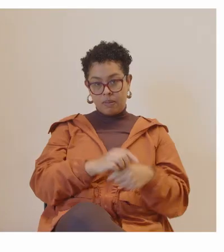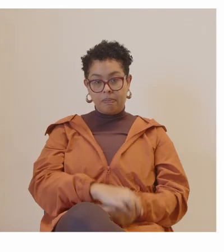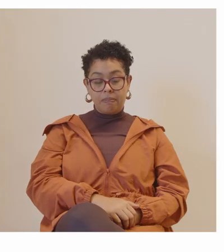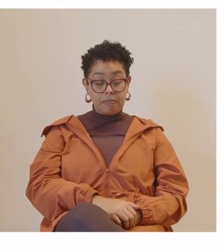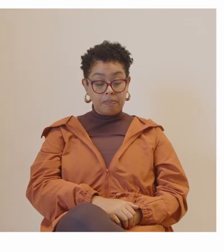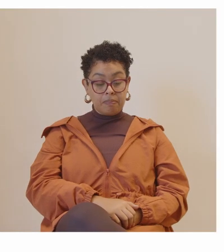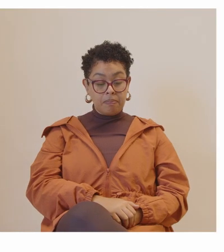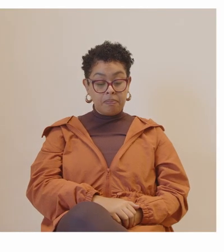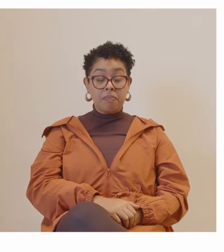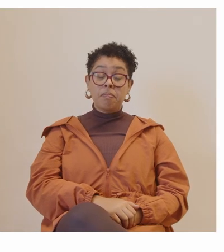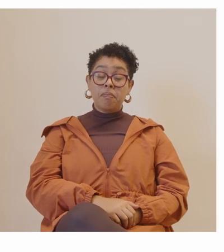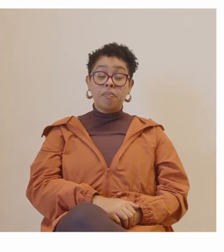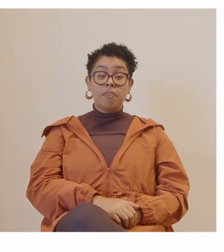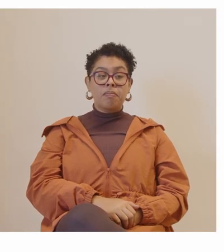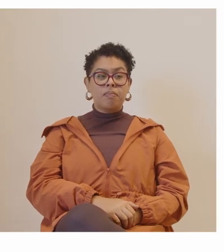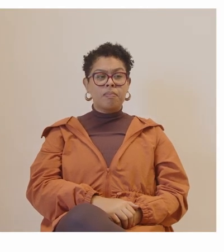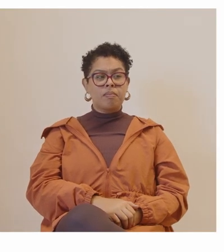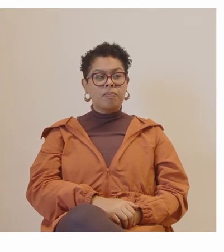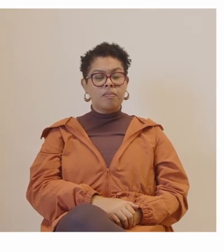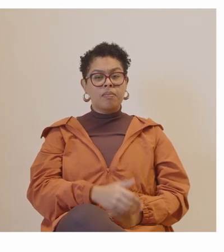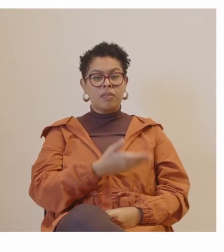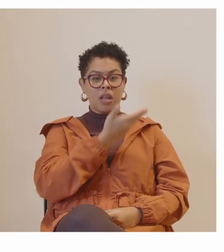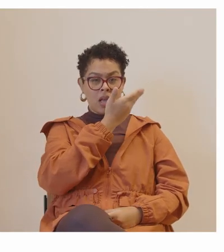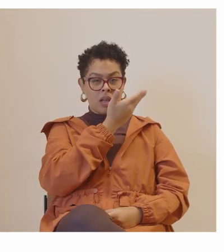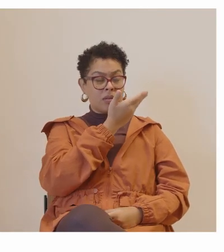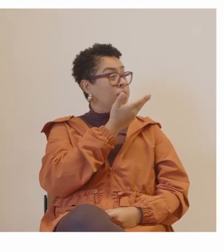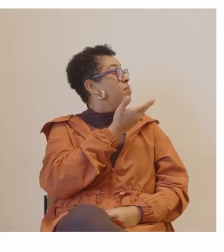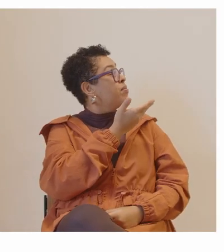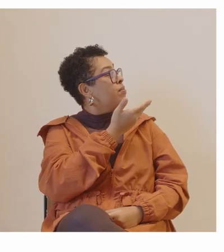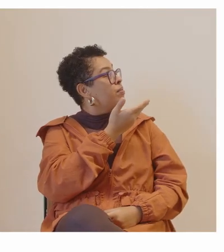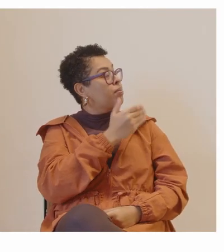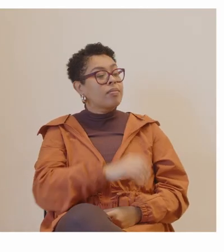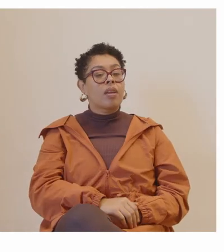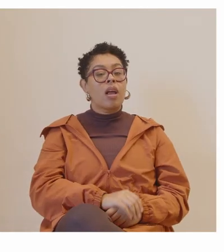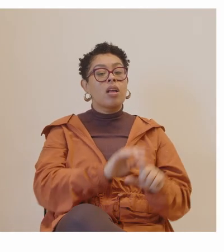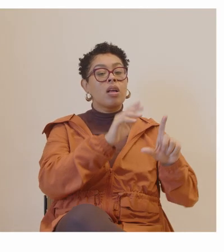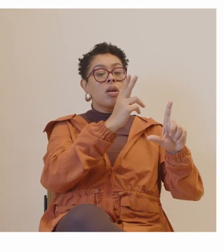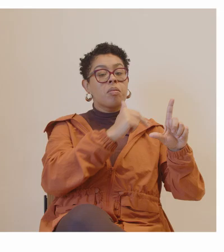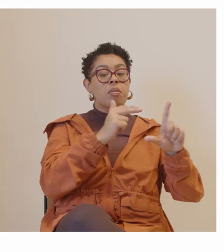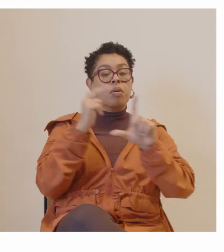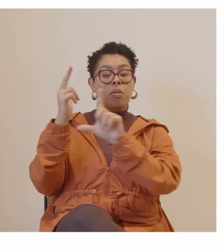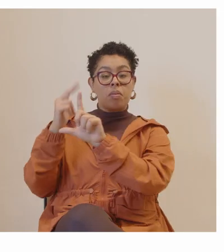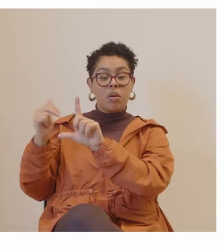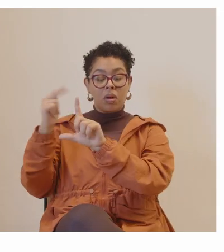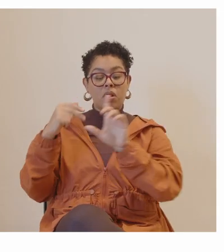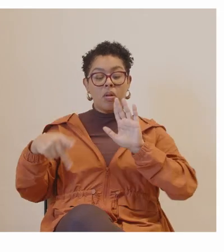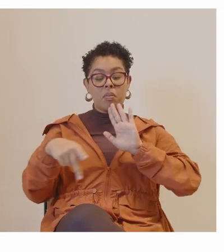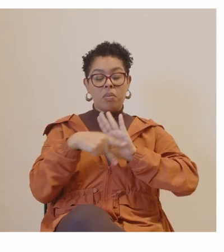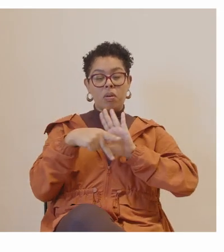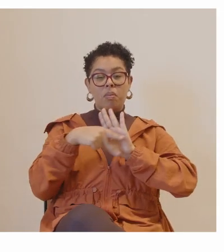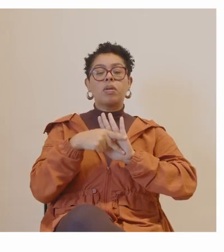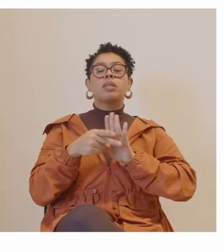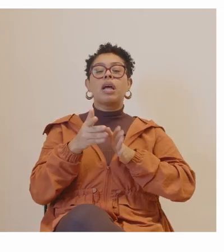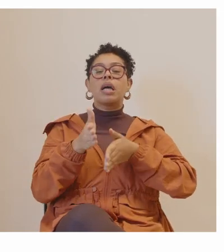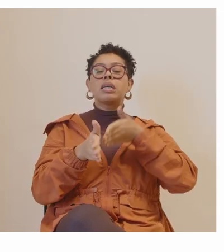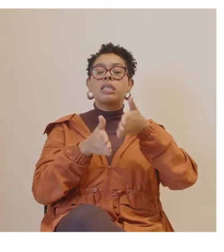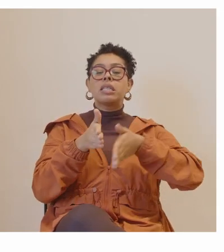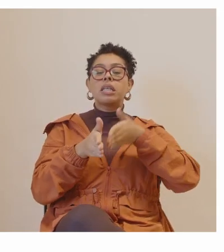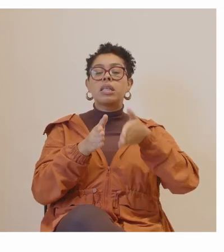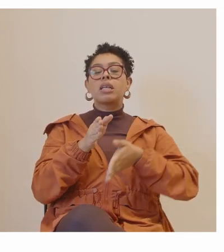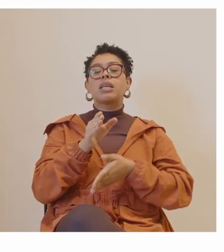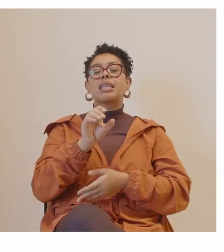deixar de mostrar para vocês, pelo menos essas duas versões que ele faz de vistas da Estação Saint-Lazare, que tinha